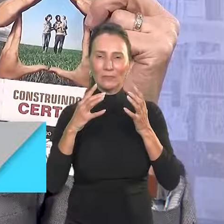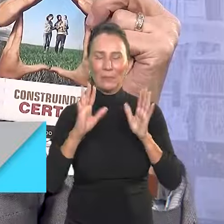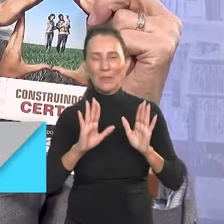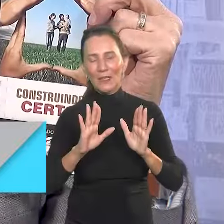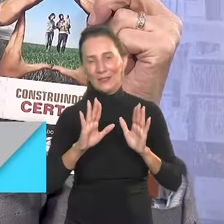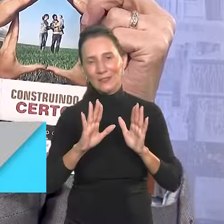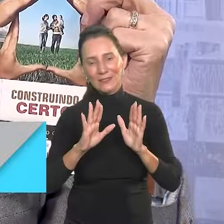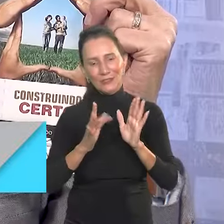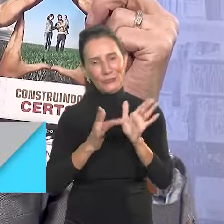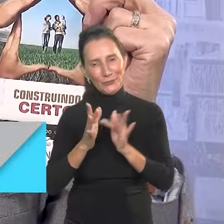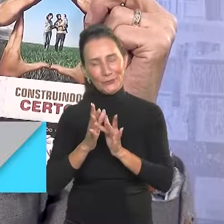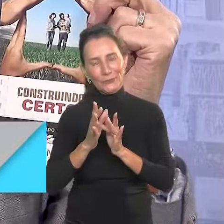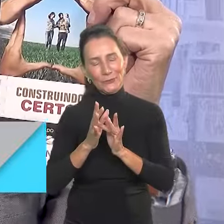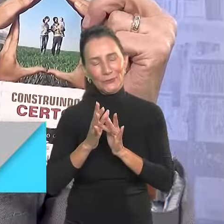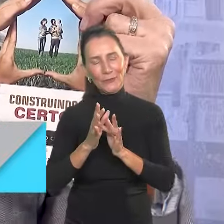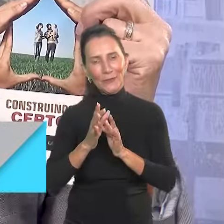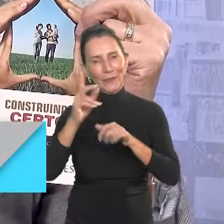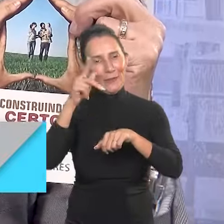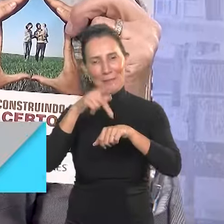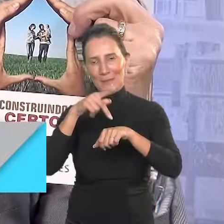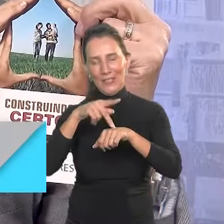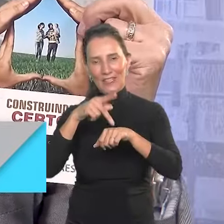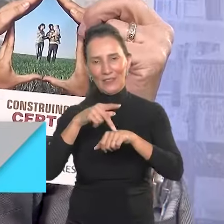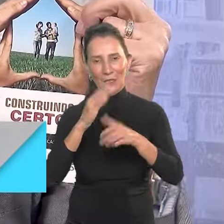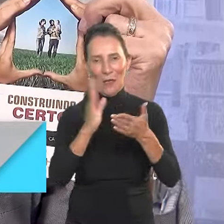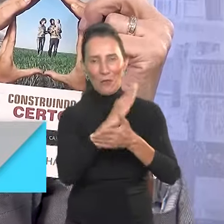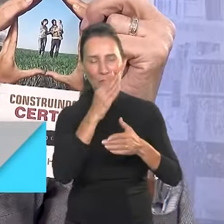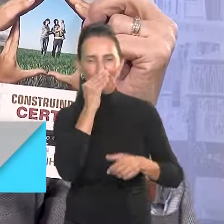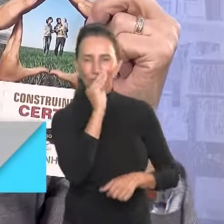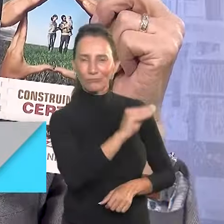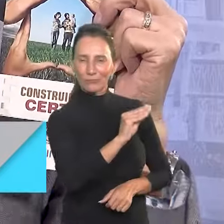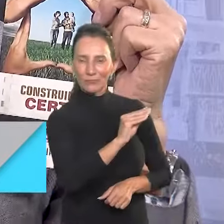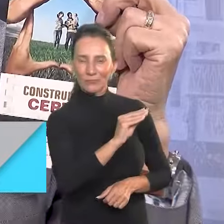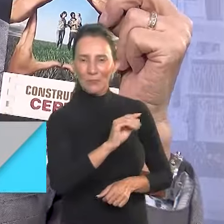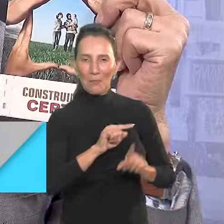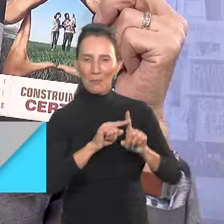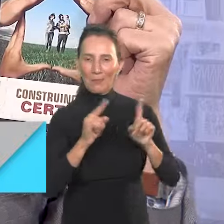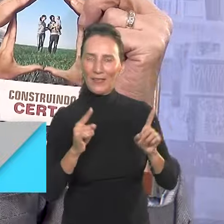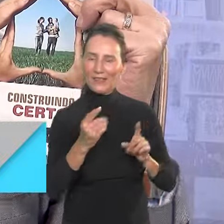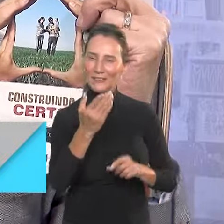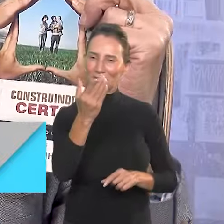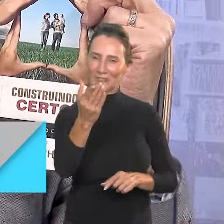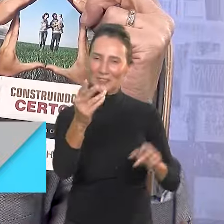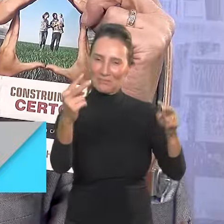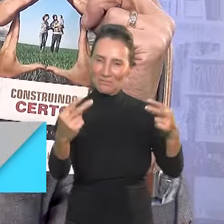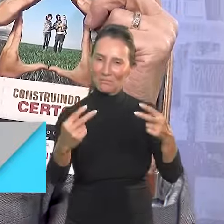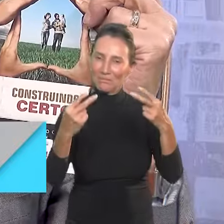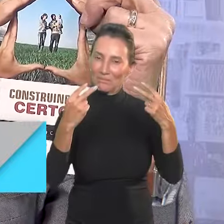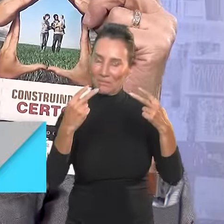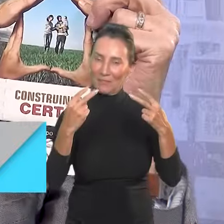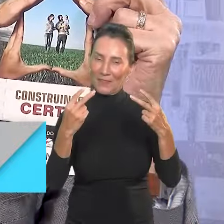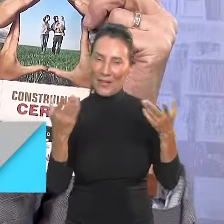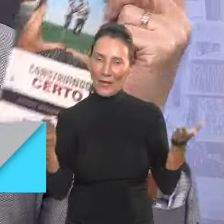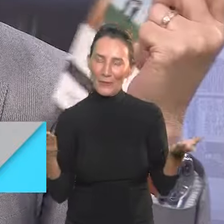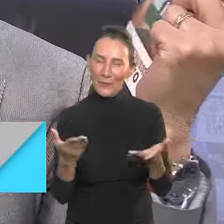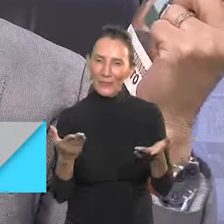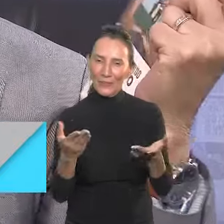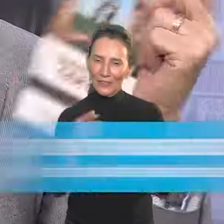abalada, mas Cristo é a rocha que os construtores rejeitaram, mas que esta vida preciosa que me assiste, que me